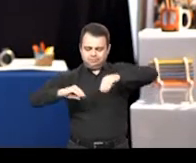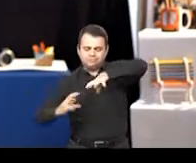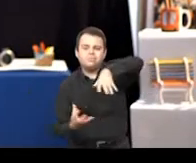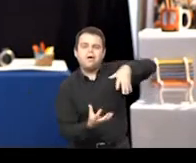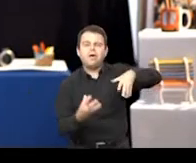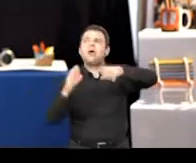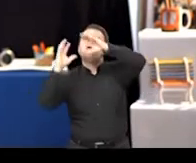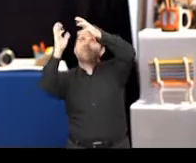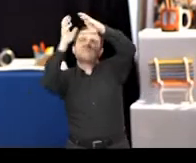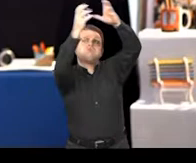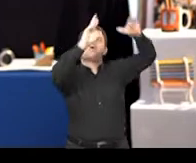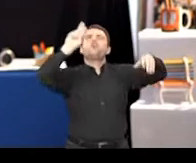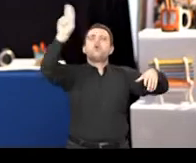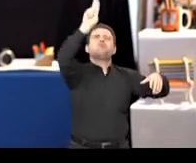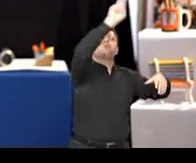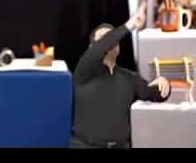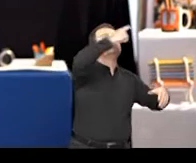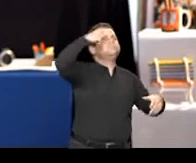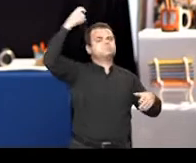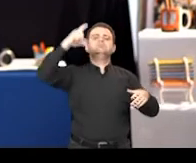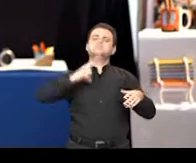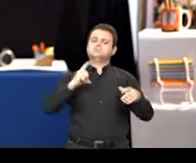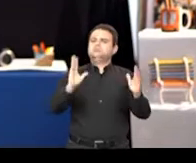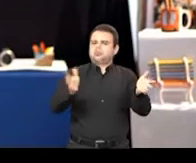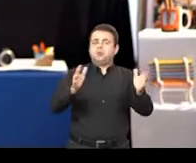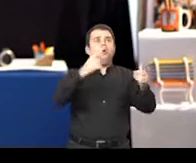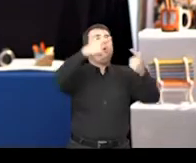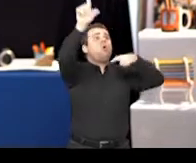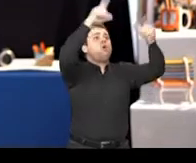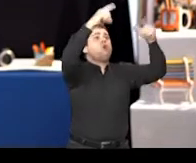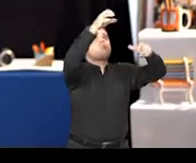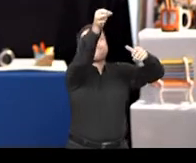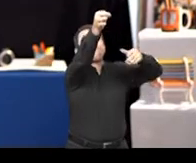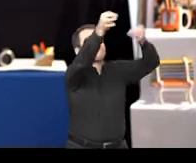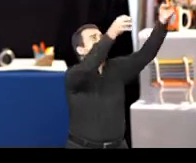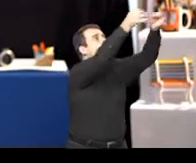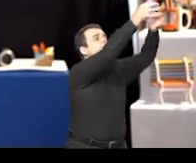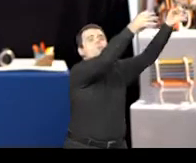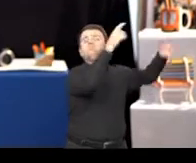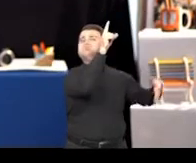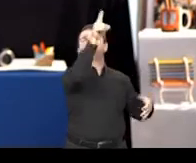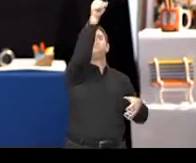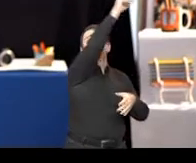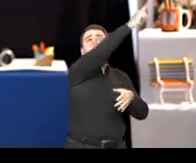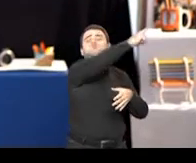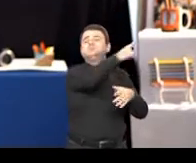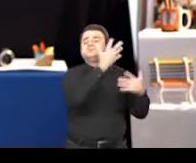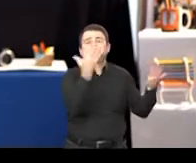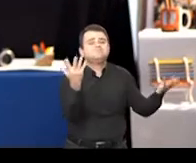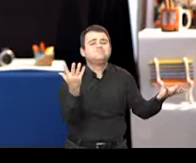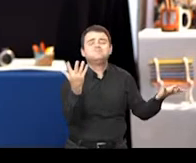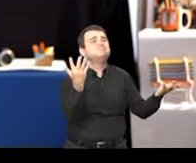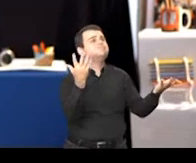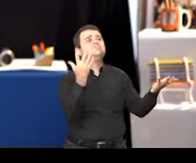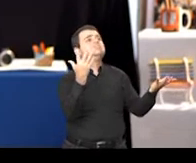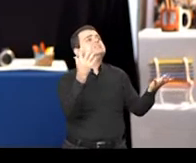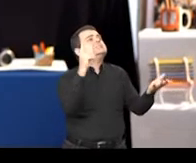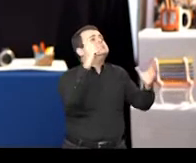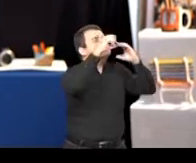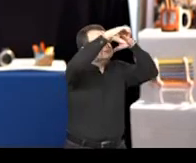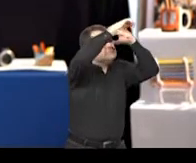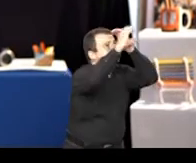Vênus, aos quais demos nomes, há centenas de outros que, às vezes, são tão pequenos que temos